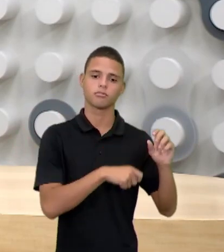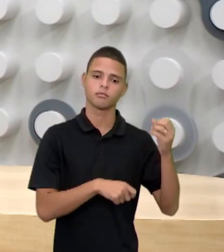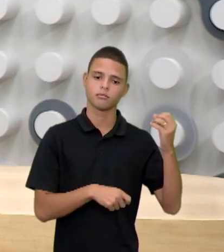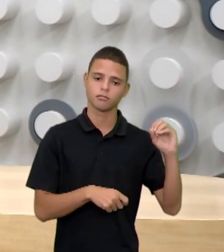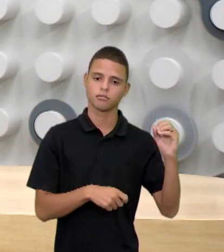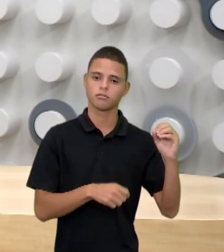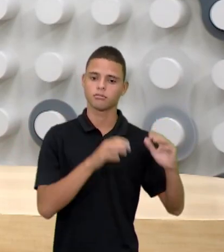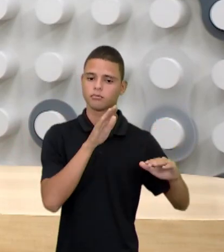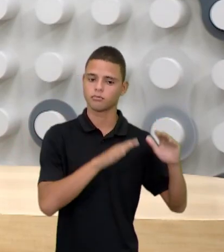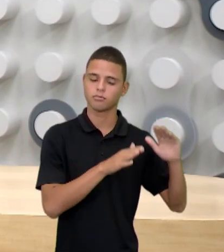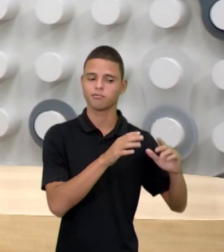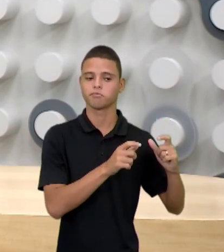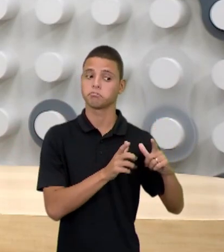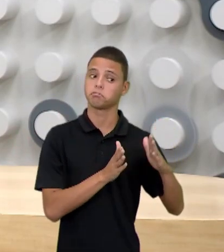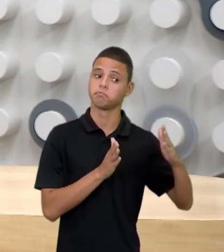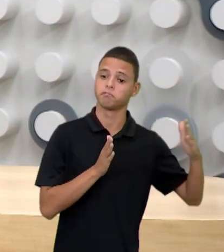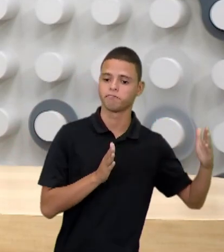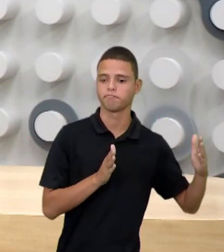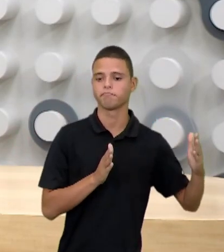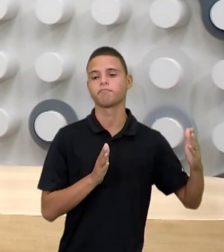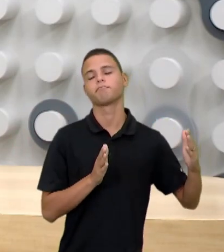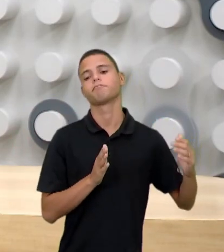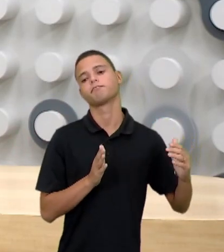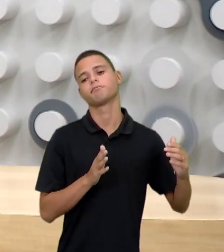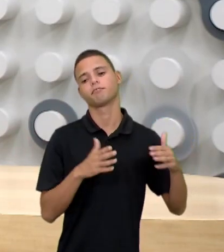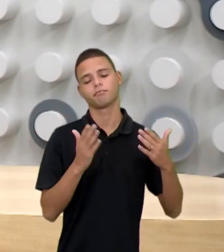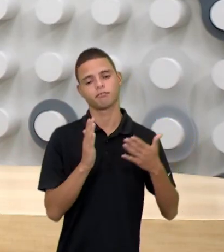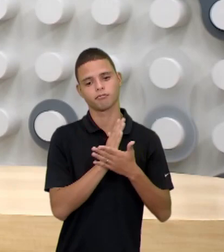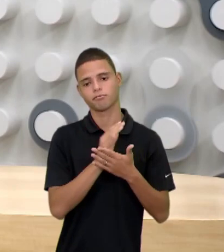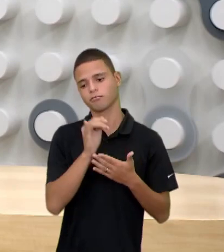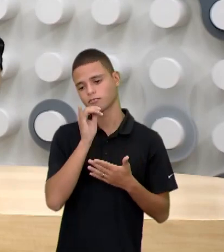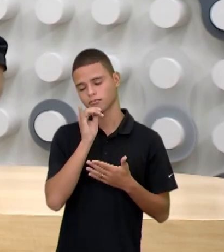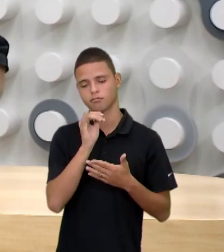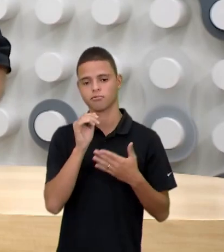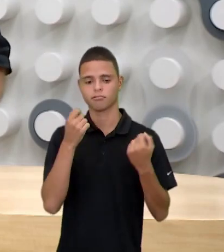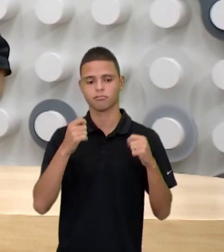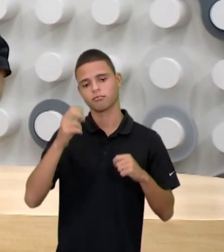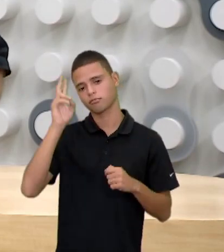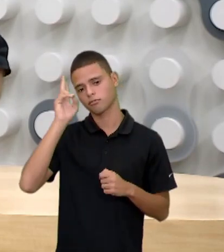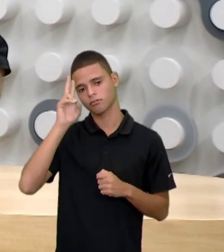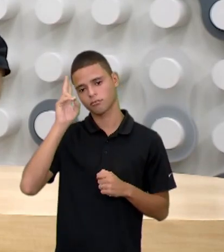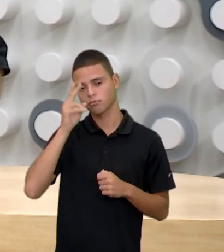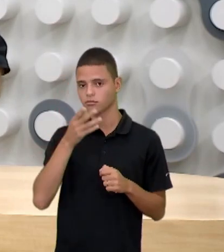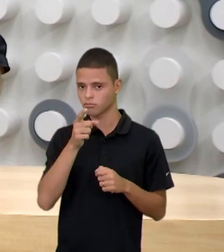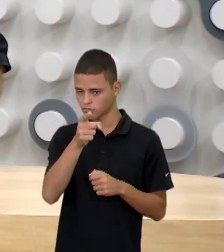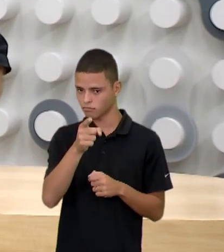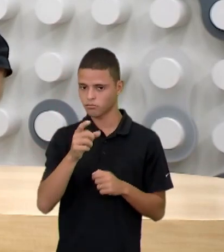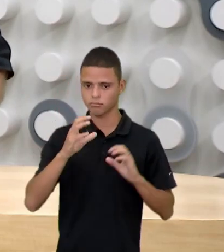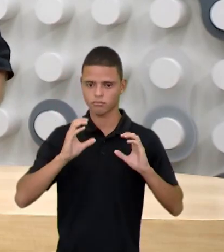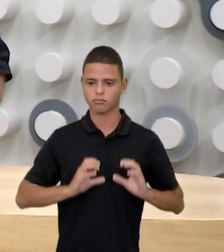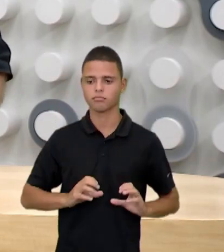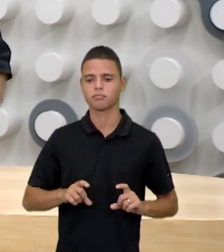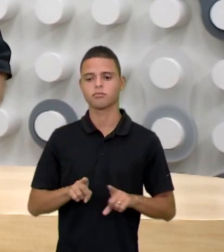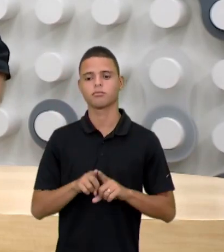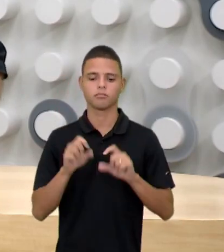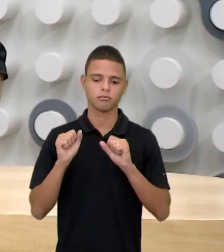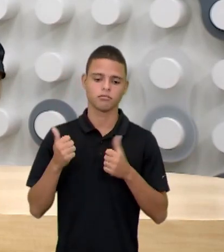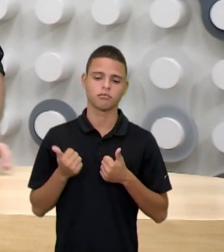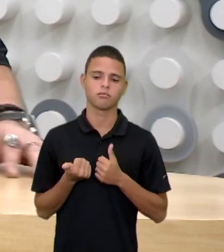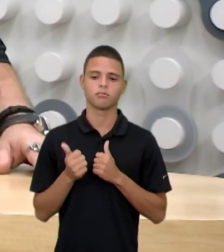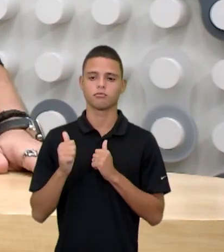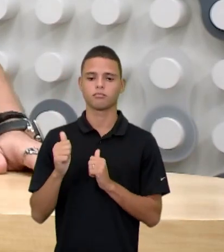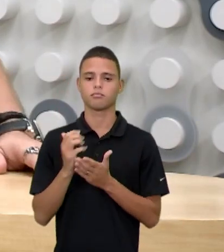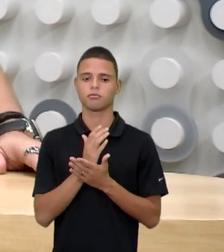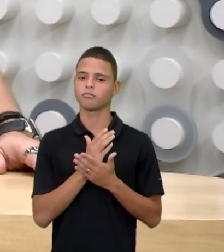até estender um pouquinho mais, entendeu? Então, esses exemplos têm que ser dados. Então, você como cidadão, você também pode acompanhar